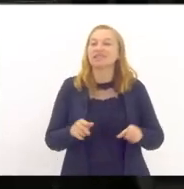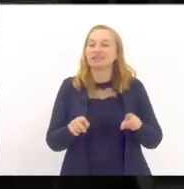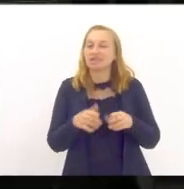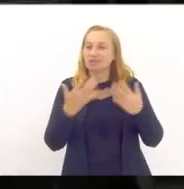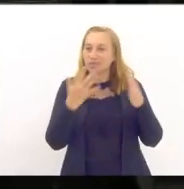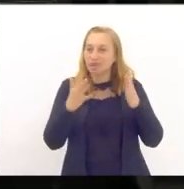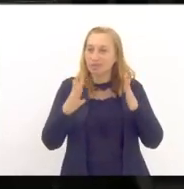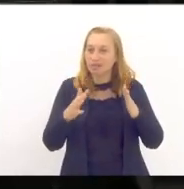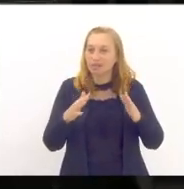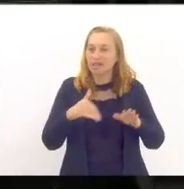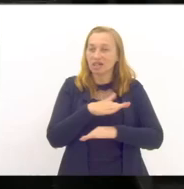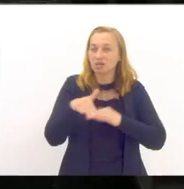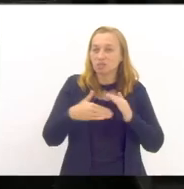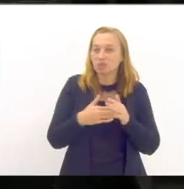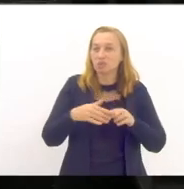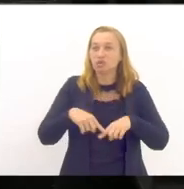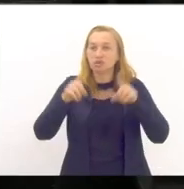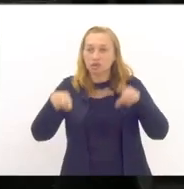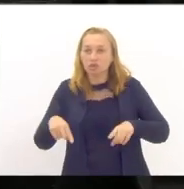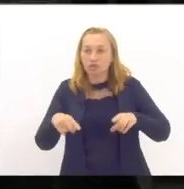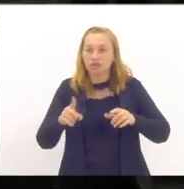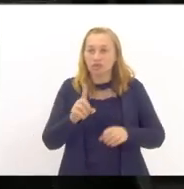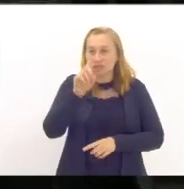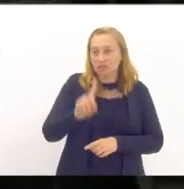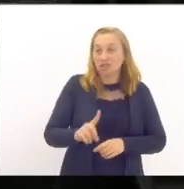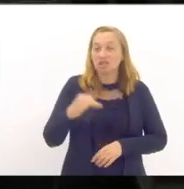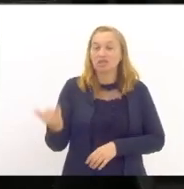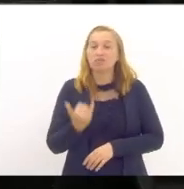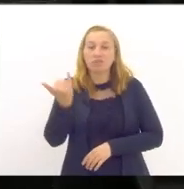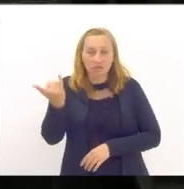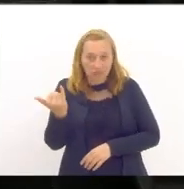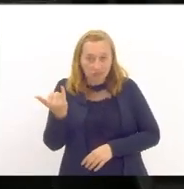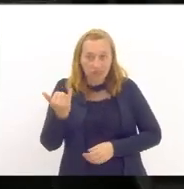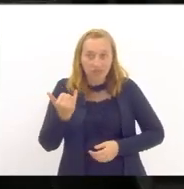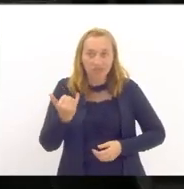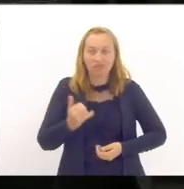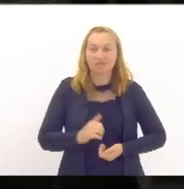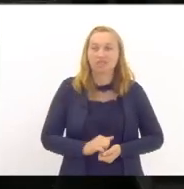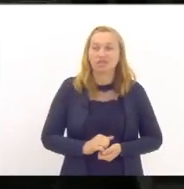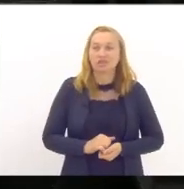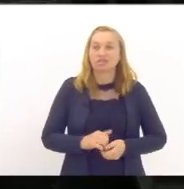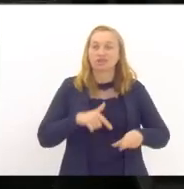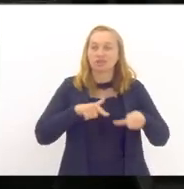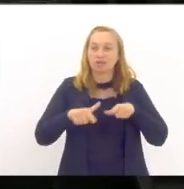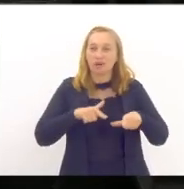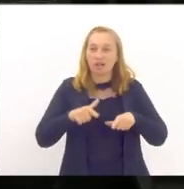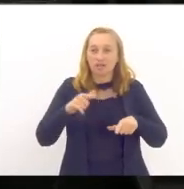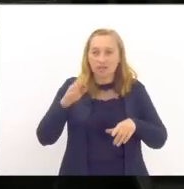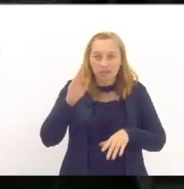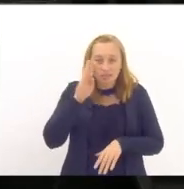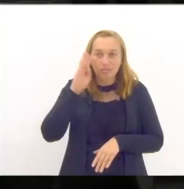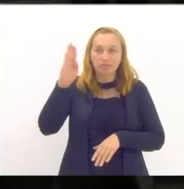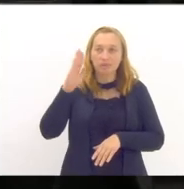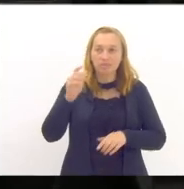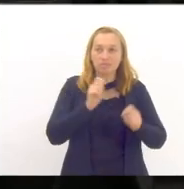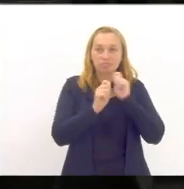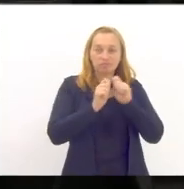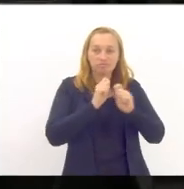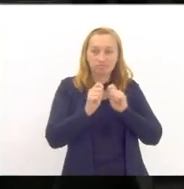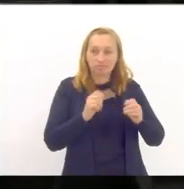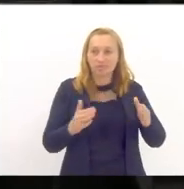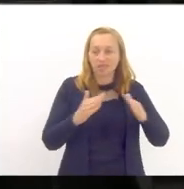Cumprimentando a Cris, eu cumprimento todos os funcionários dessa diretoria tão importante para o exercício fundamental do papel da imprensa nessa